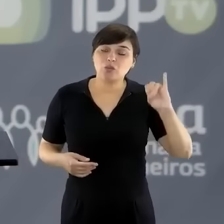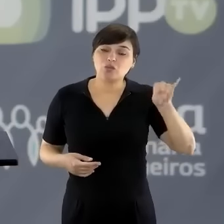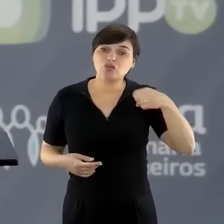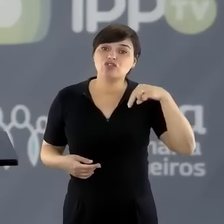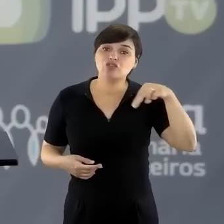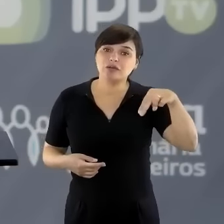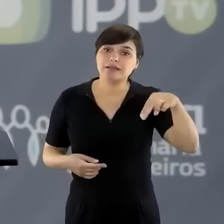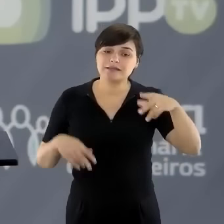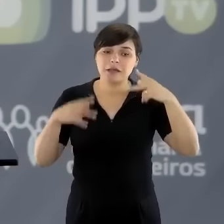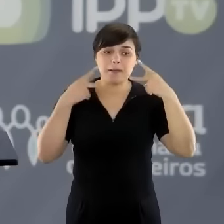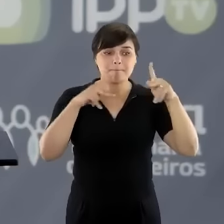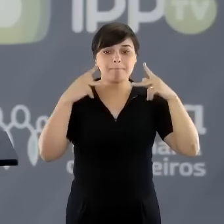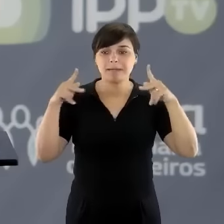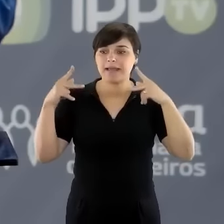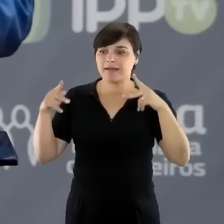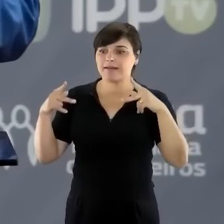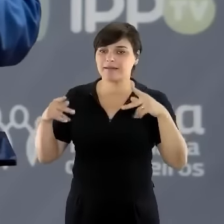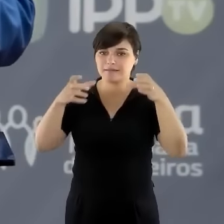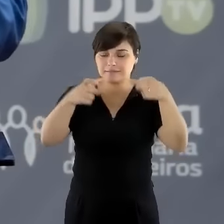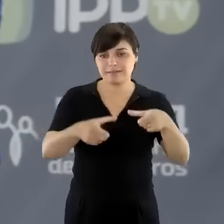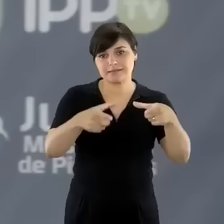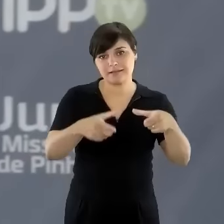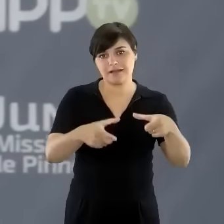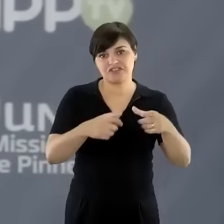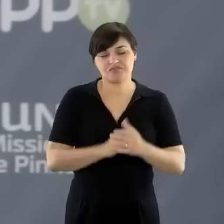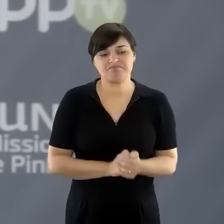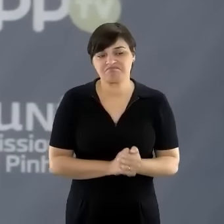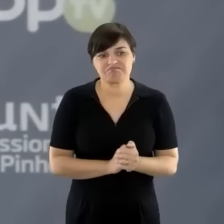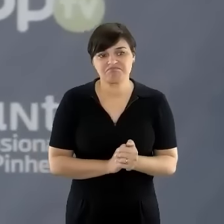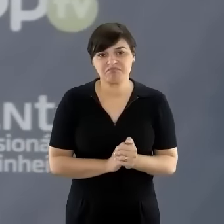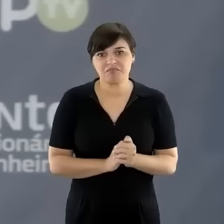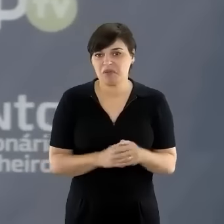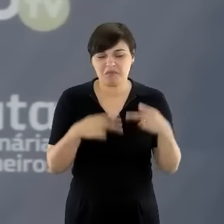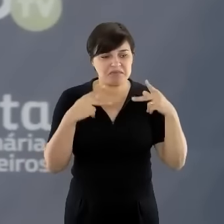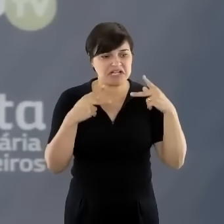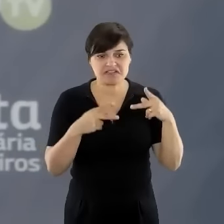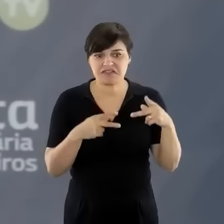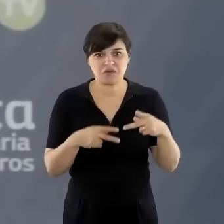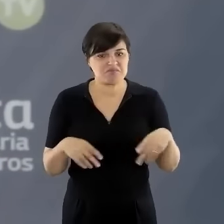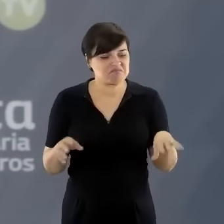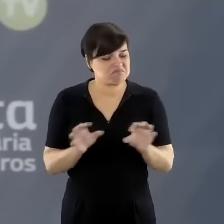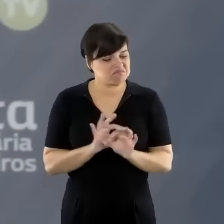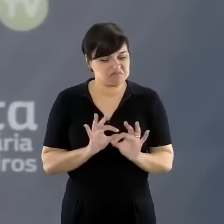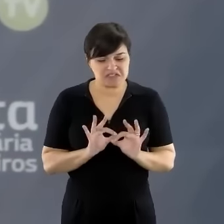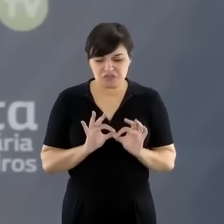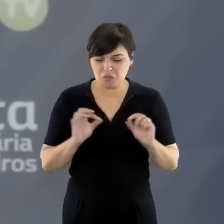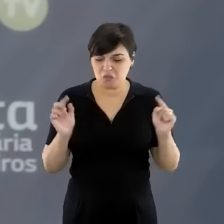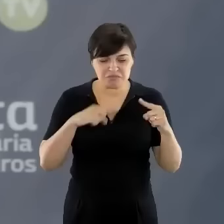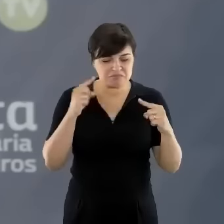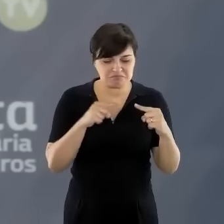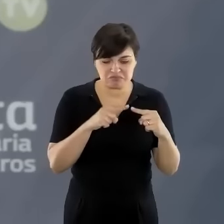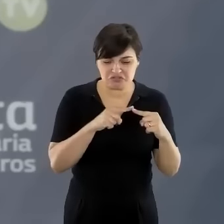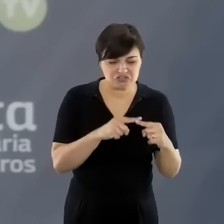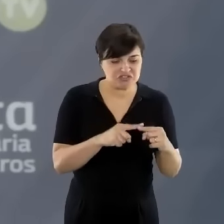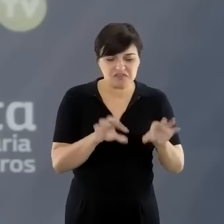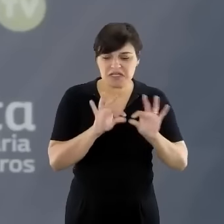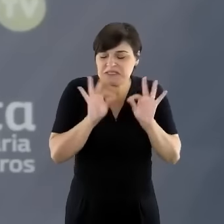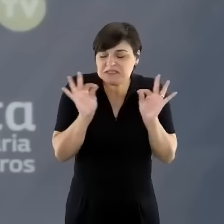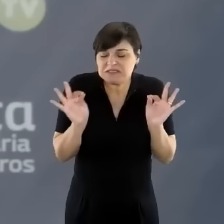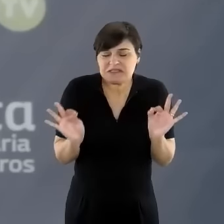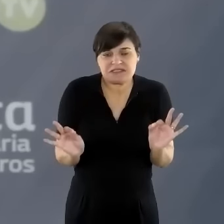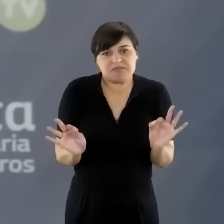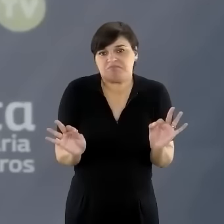curta não trazendo nenhuma nesga de esperança apenas palavras de juízo dentro de 40 dias ní será